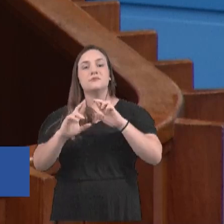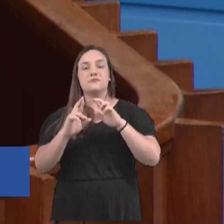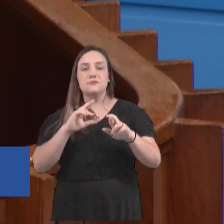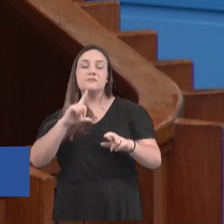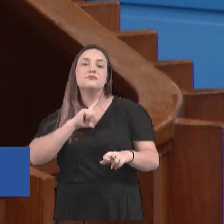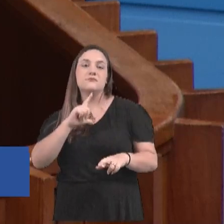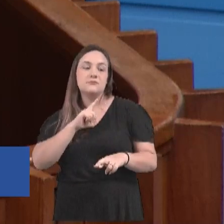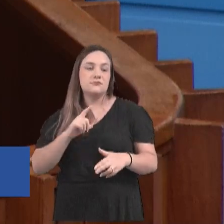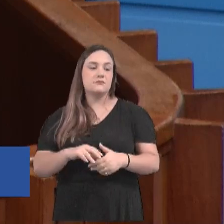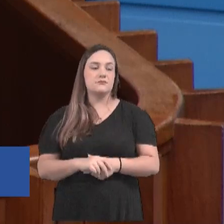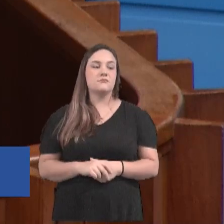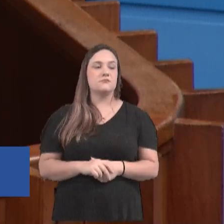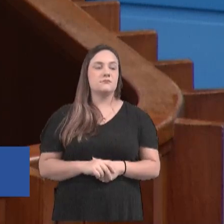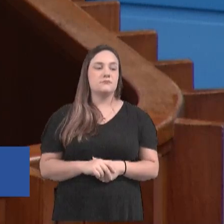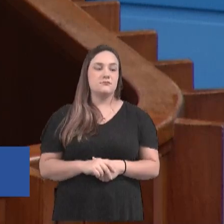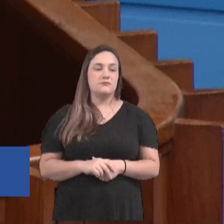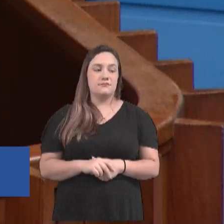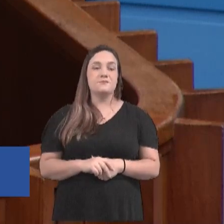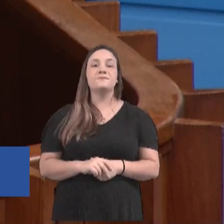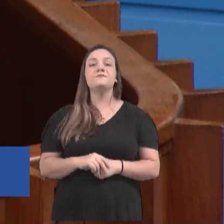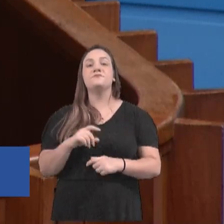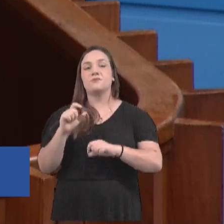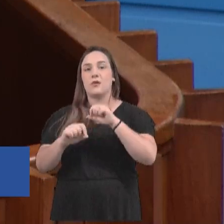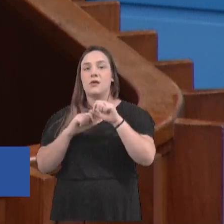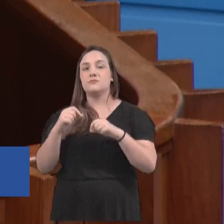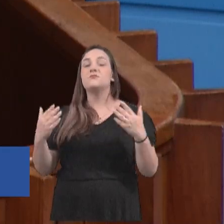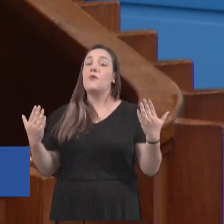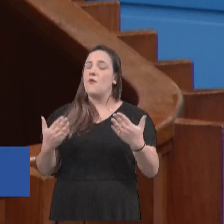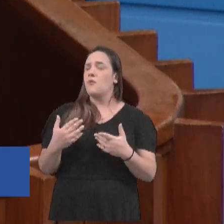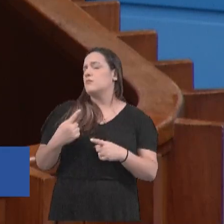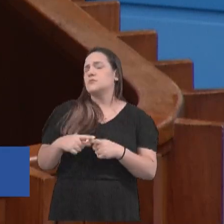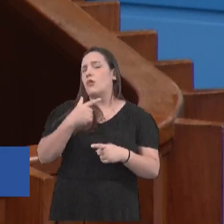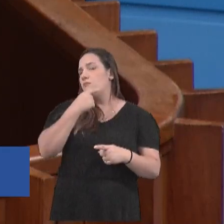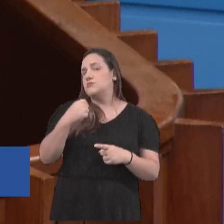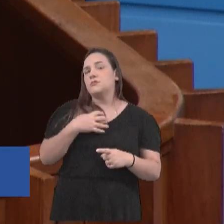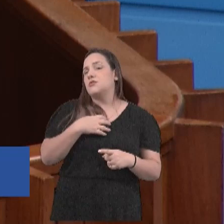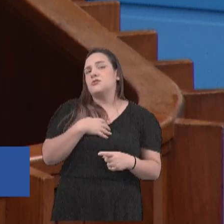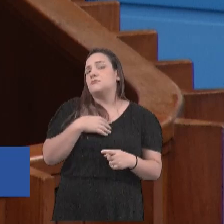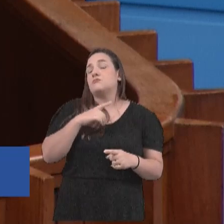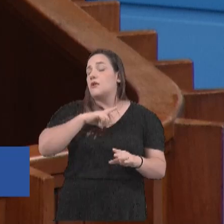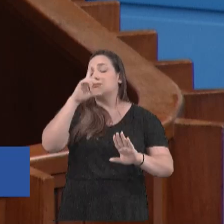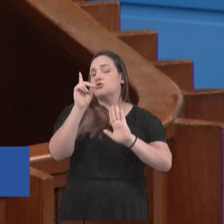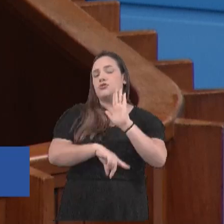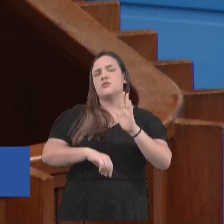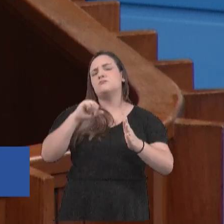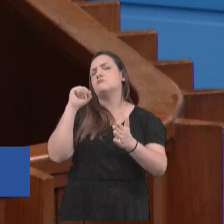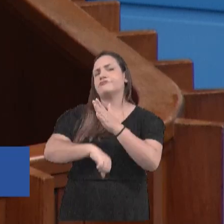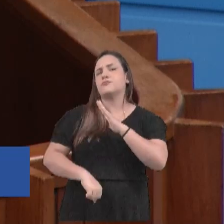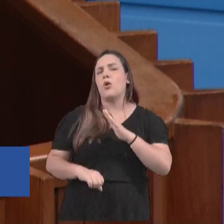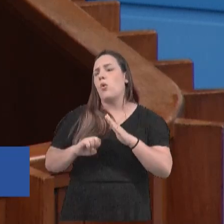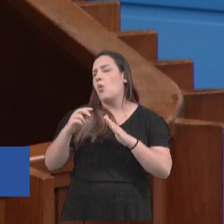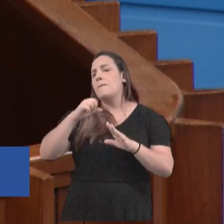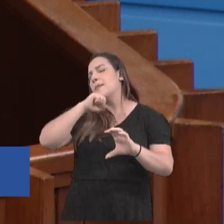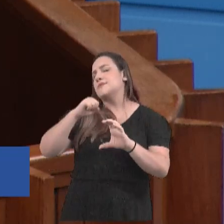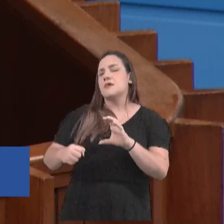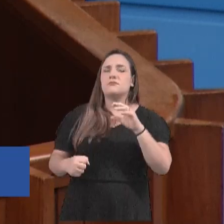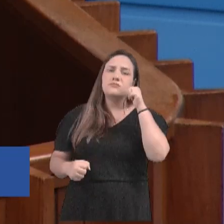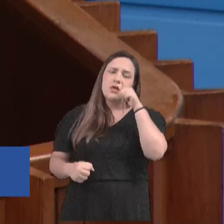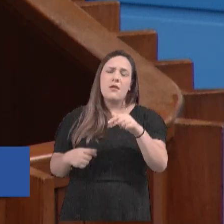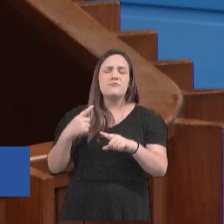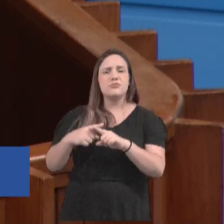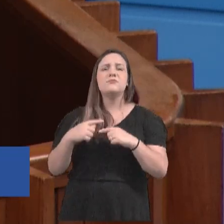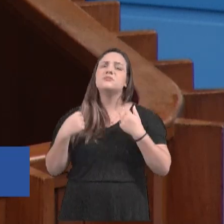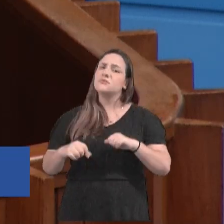Por que um homem se sente no direito de violentar uma mulher? Precisamos conversar sobre isso. É preciso mudar